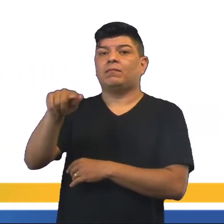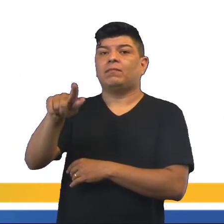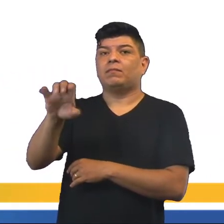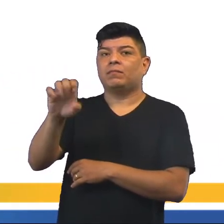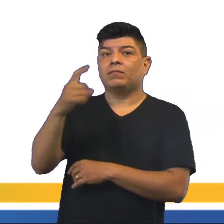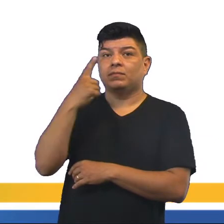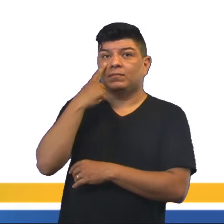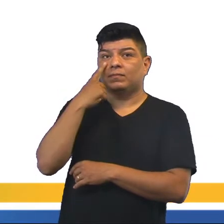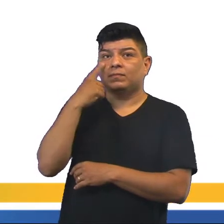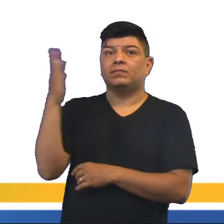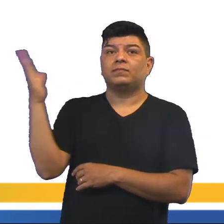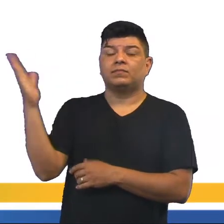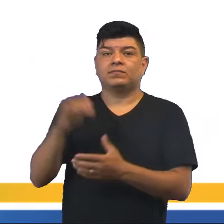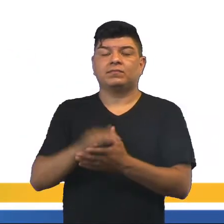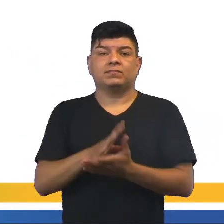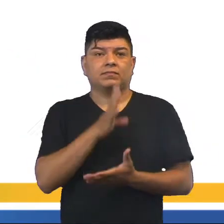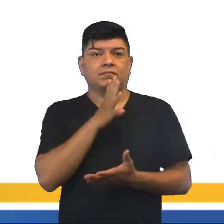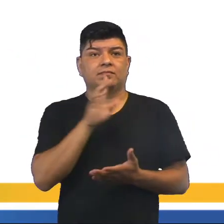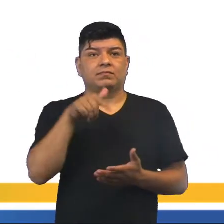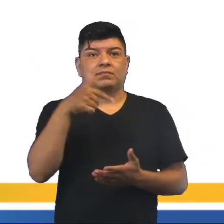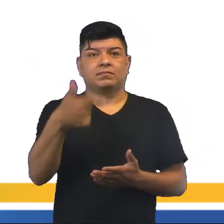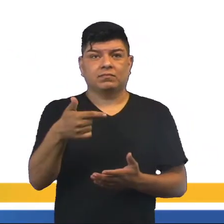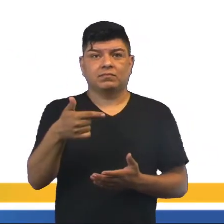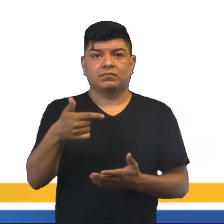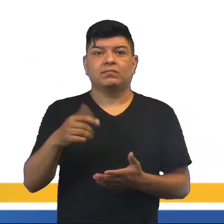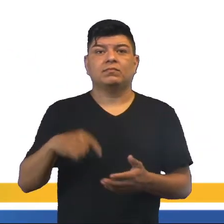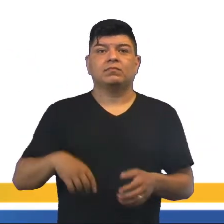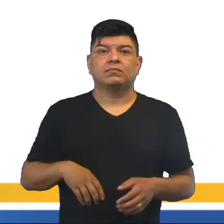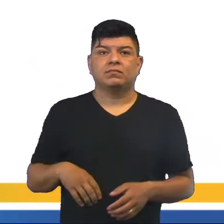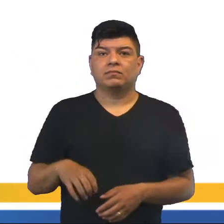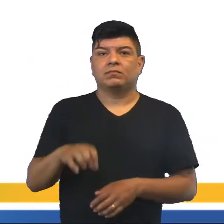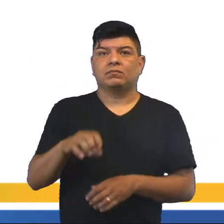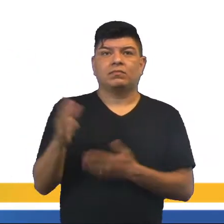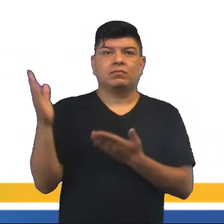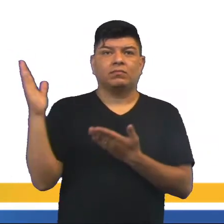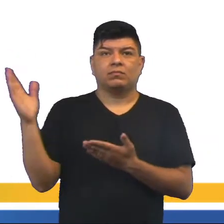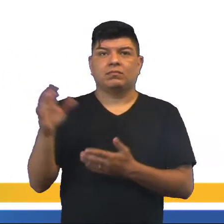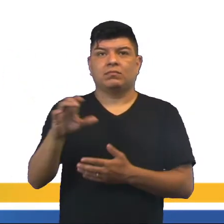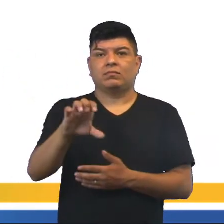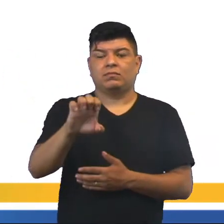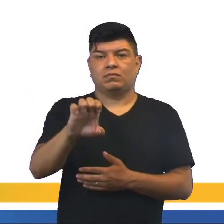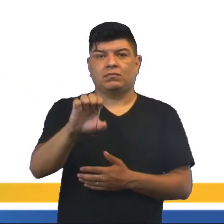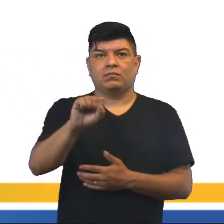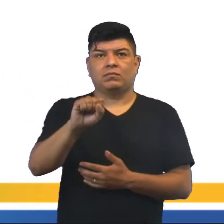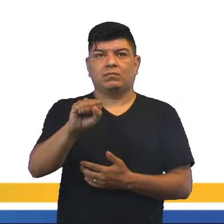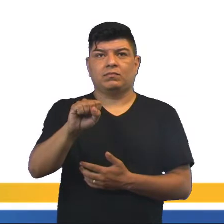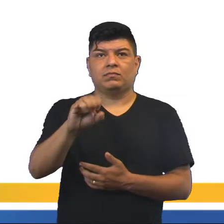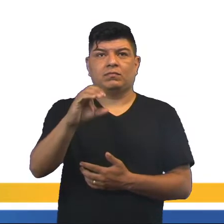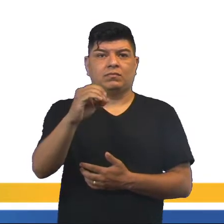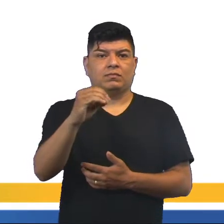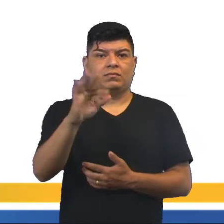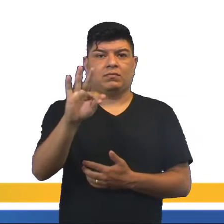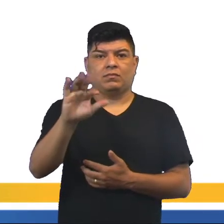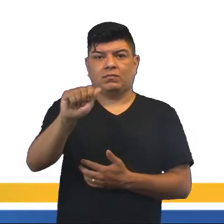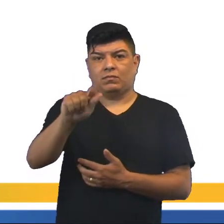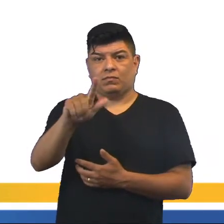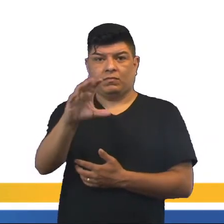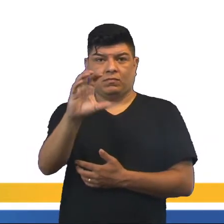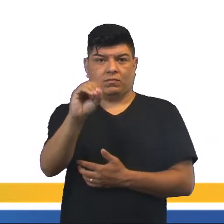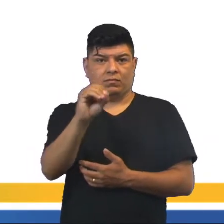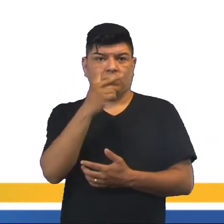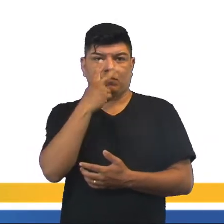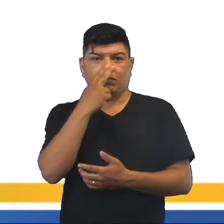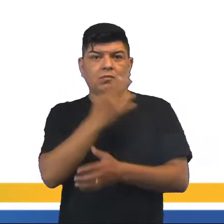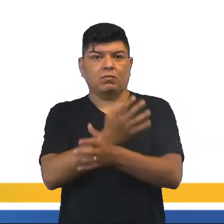Agora vamos conhecer um outro órgão, o esôfago. É o órgão tubular e